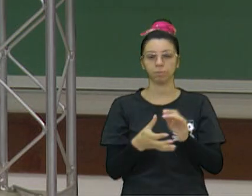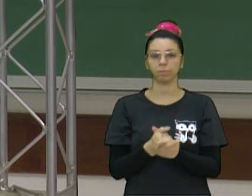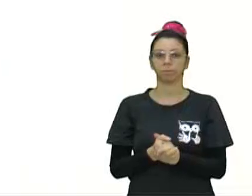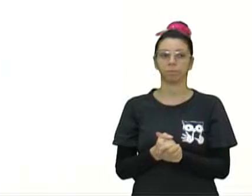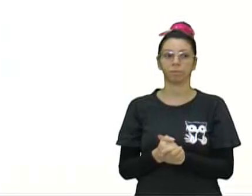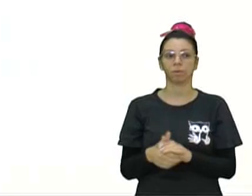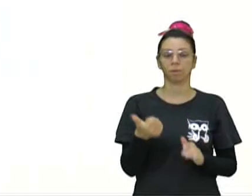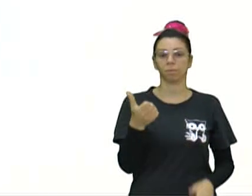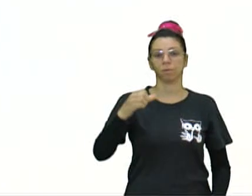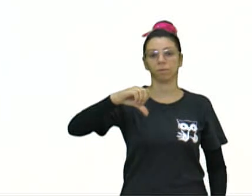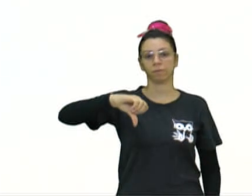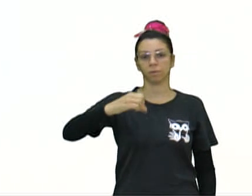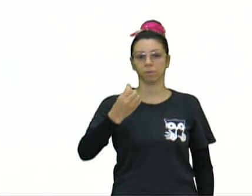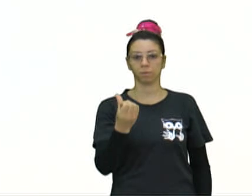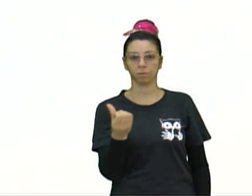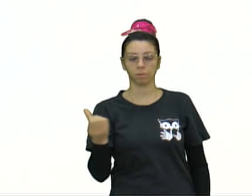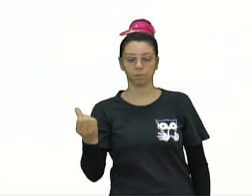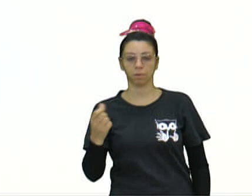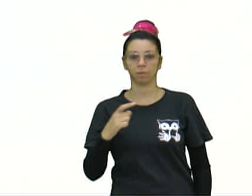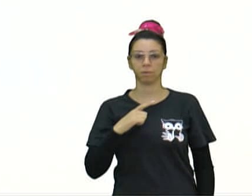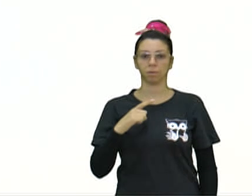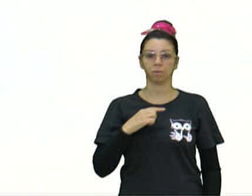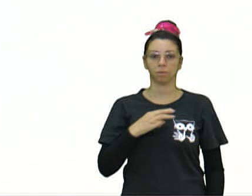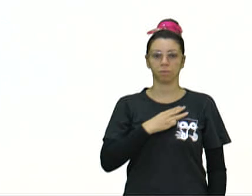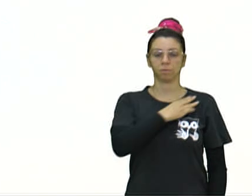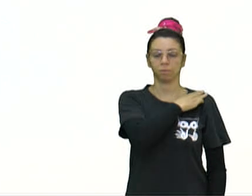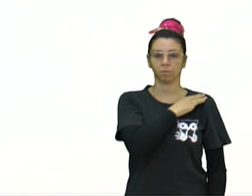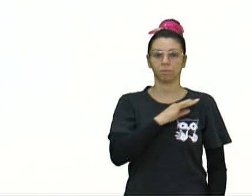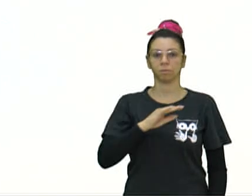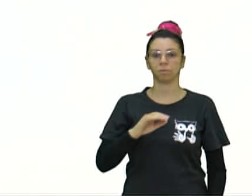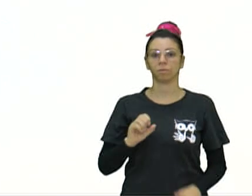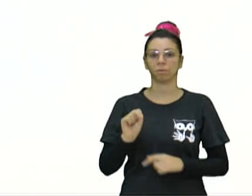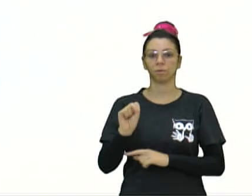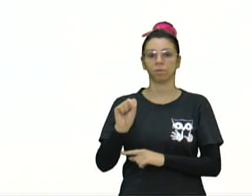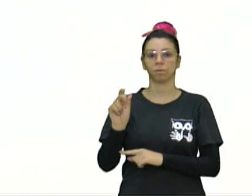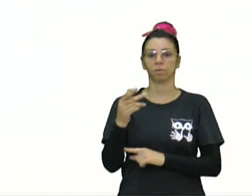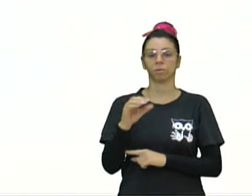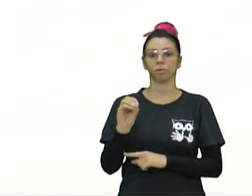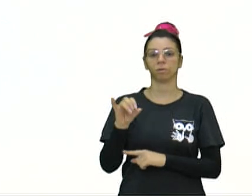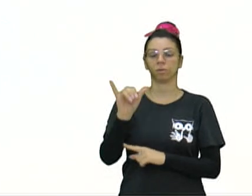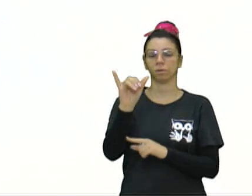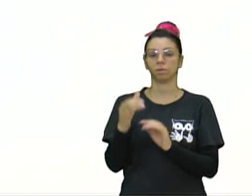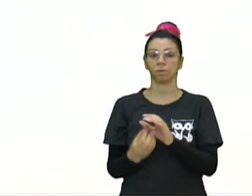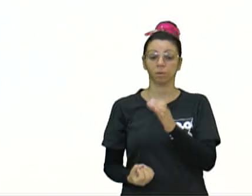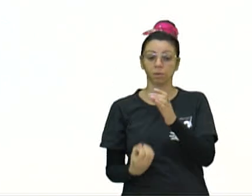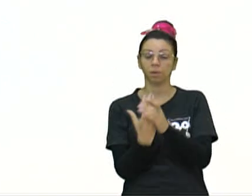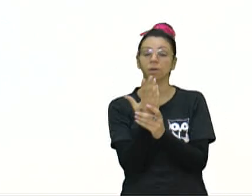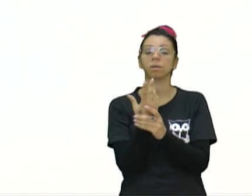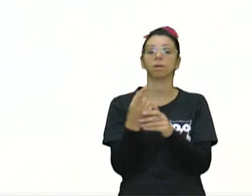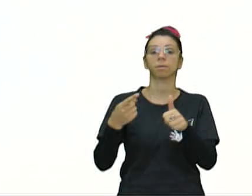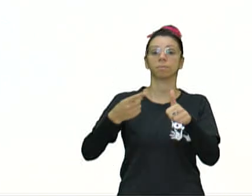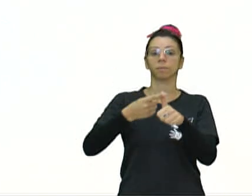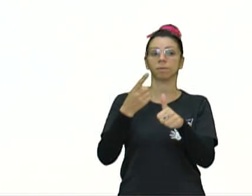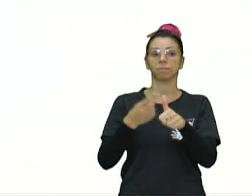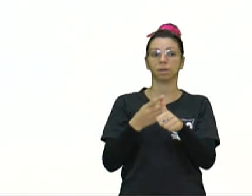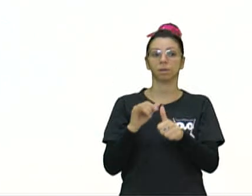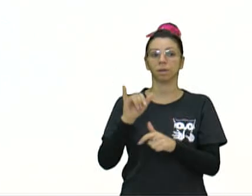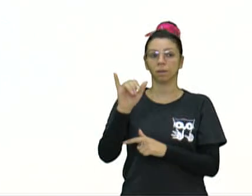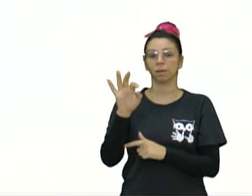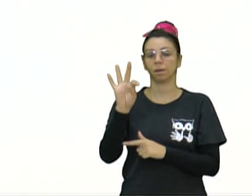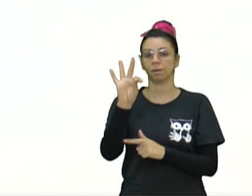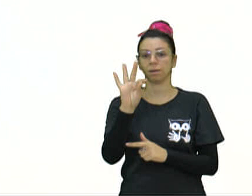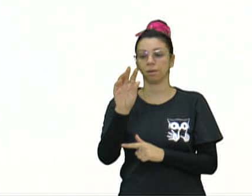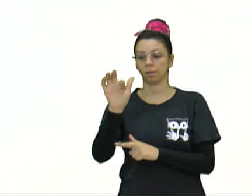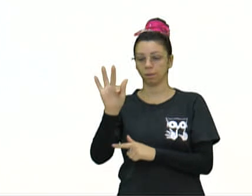Em 1966, o general Choi funda a Federação Internacional de Taekwondo, a ITF, então foi criada